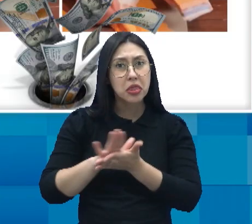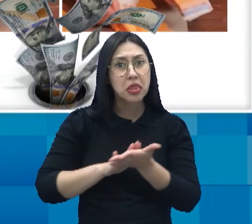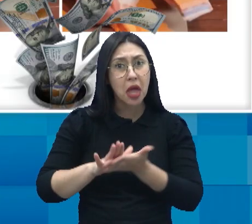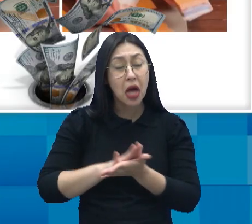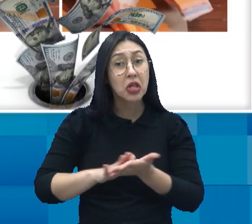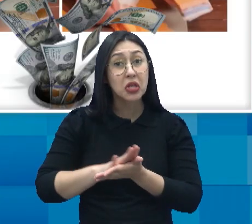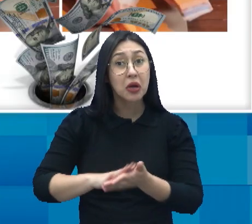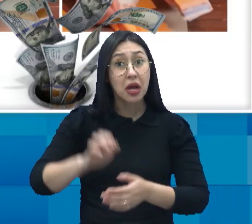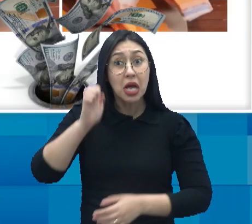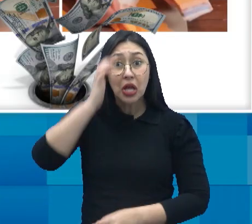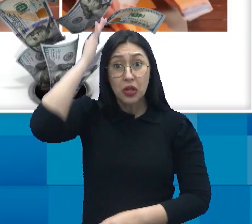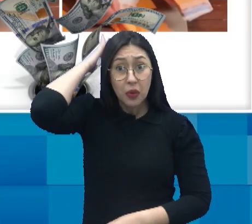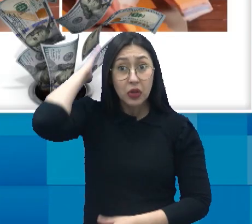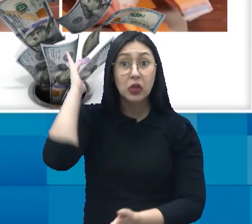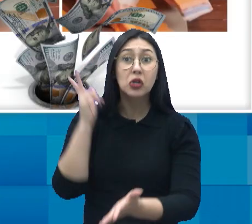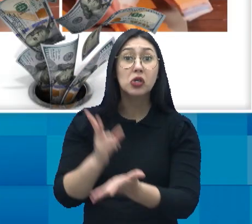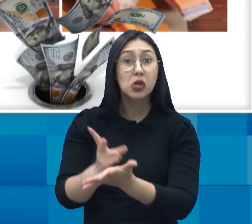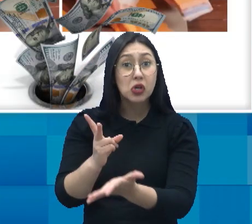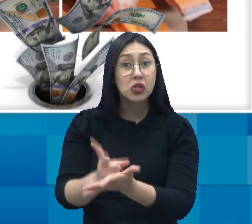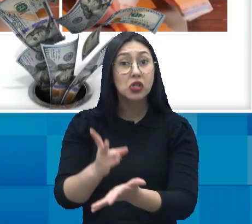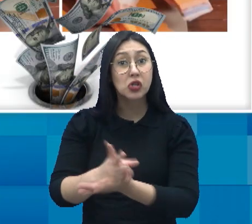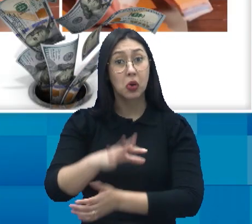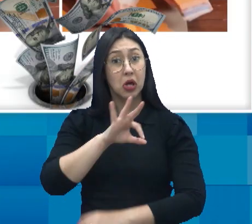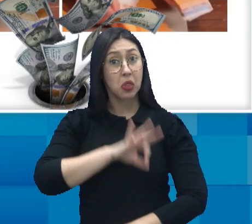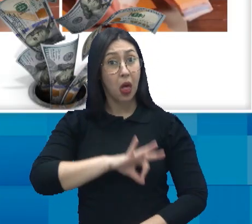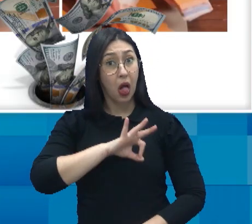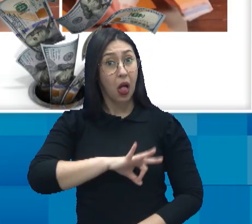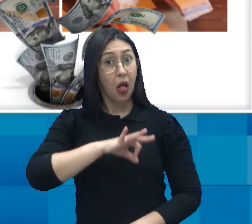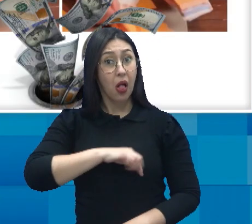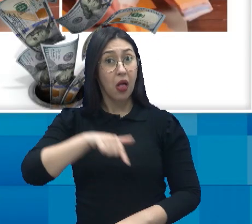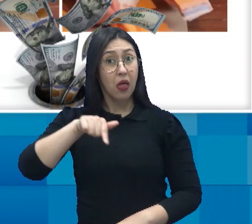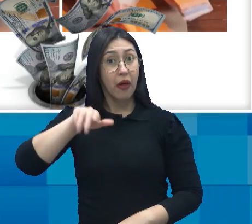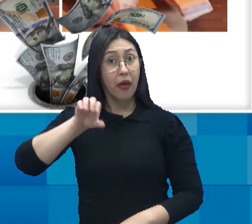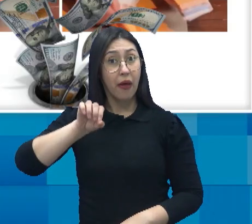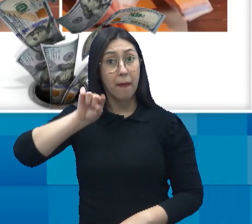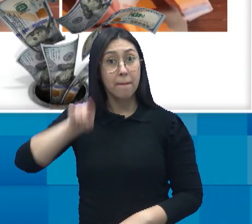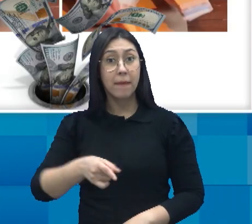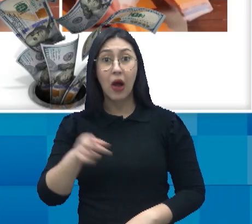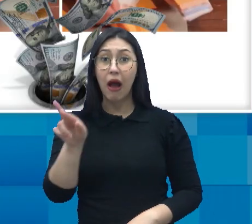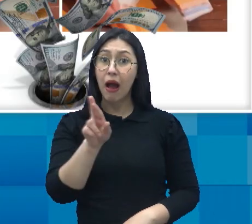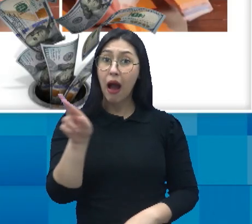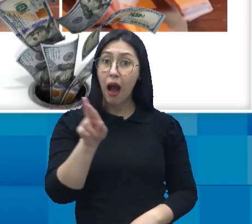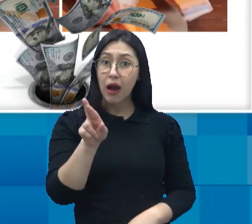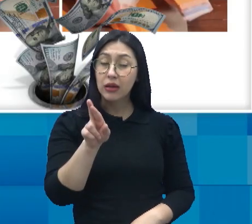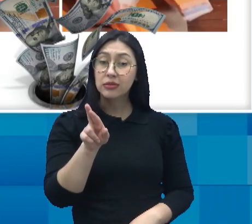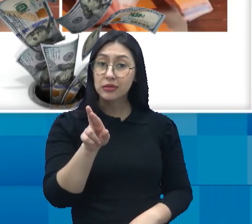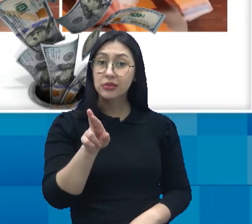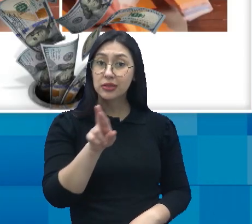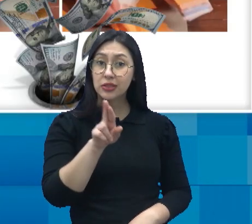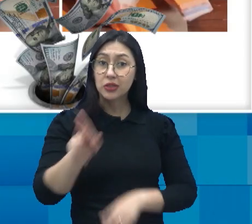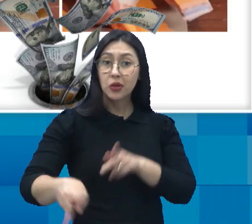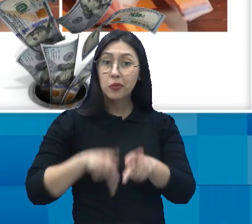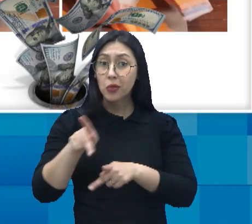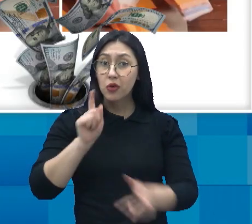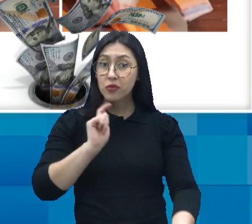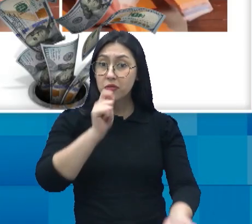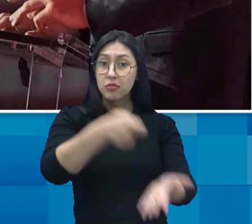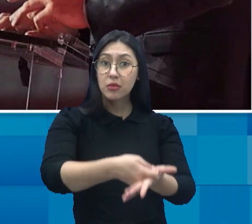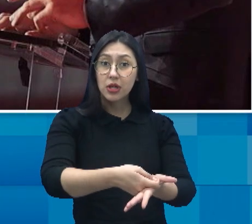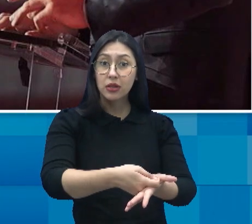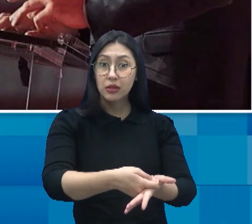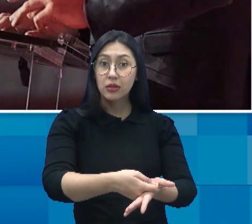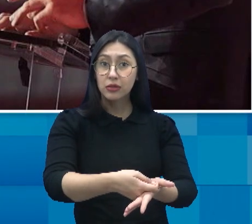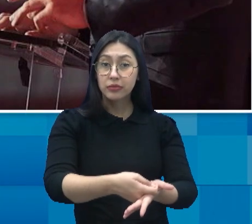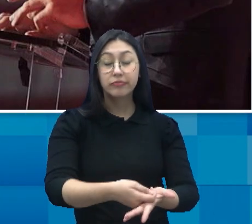Bolsonaro tem custado mais de 70 mil dos bolsos do brasileiro. E